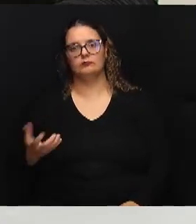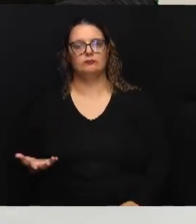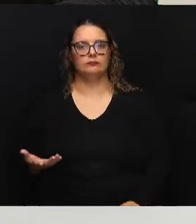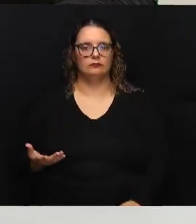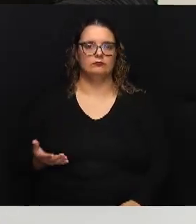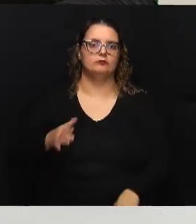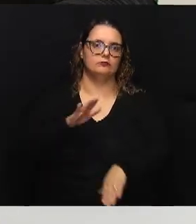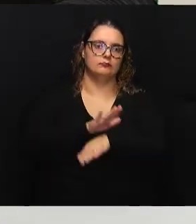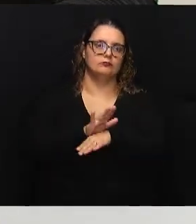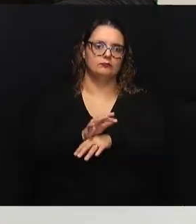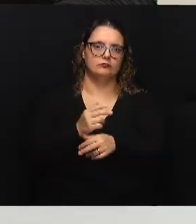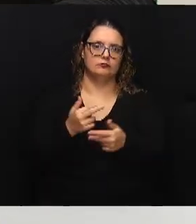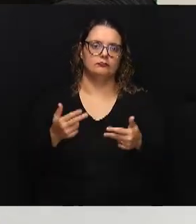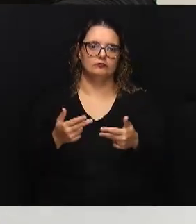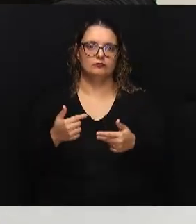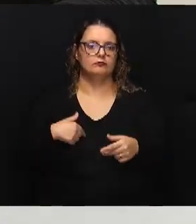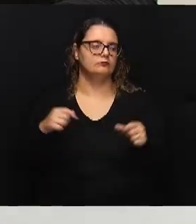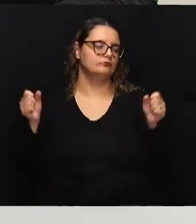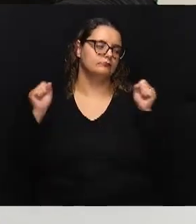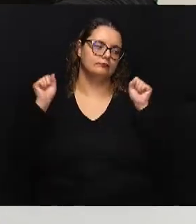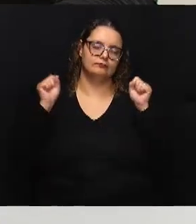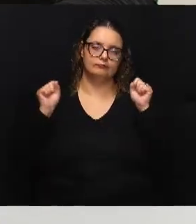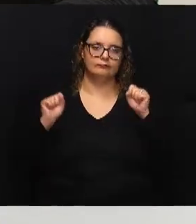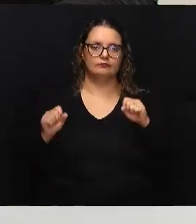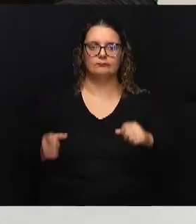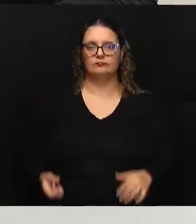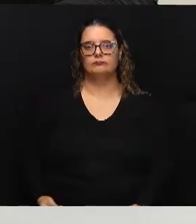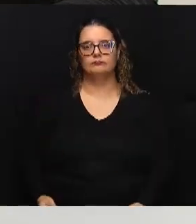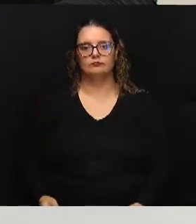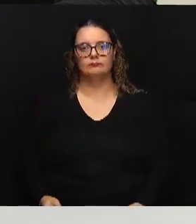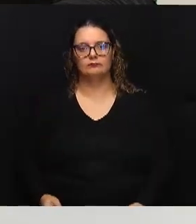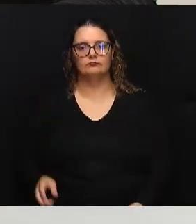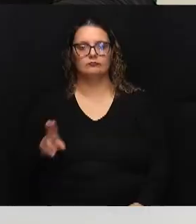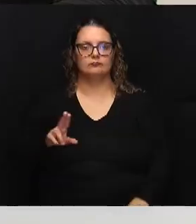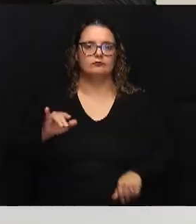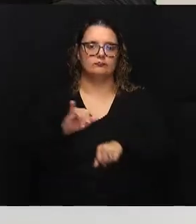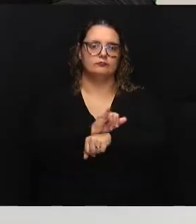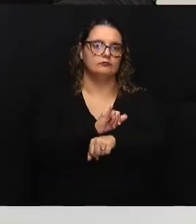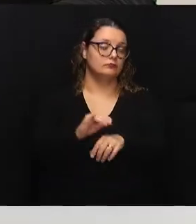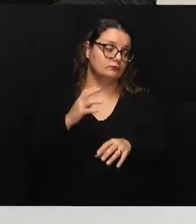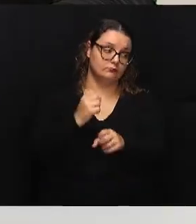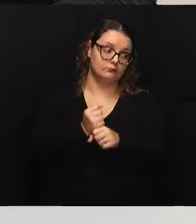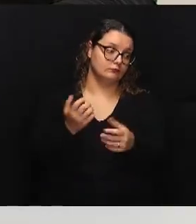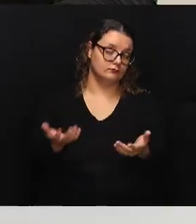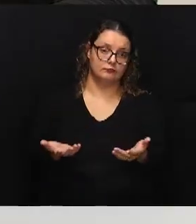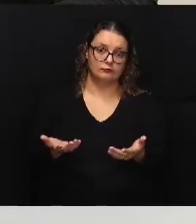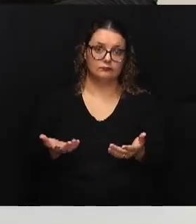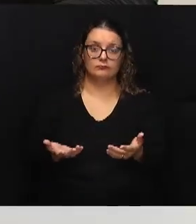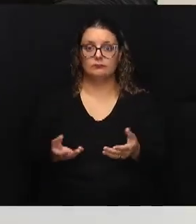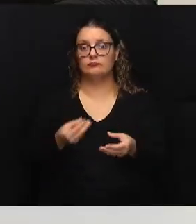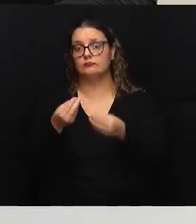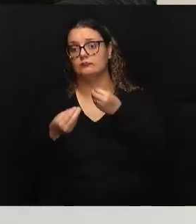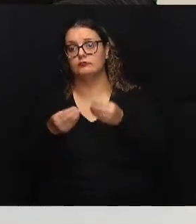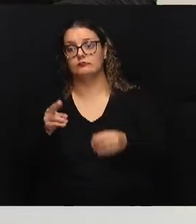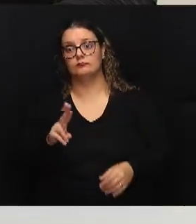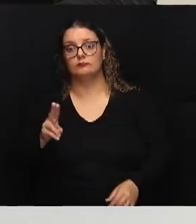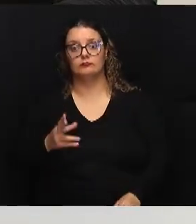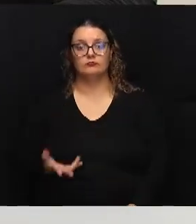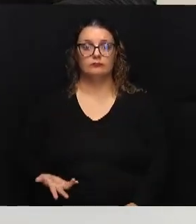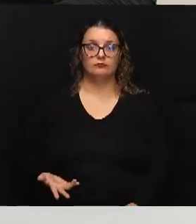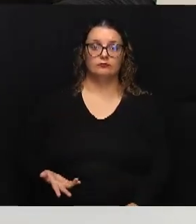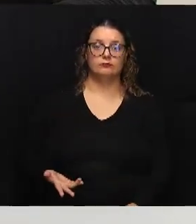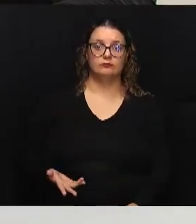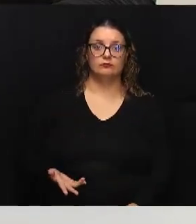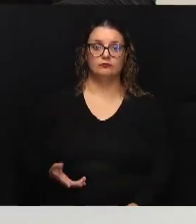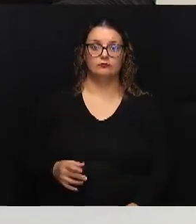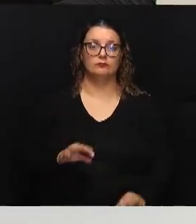tipo de coisa. Eu adoro esse tipo de uso de ferramentas para tudo, né? Então, como é que eu vou usar? Né? Sobre a coisa